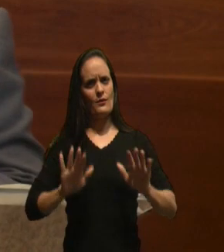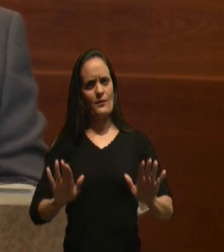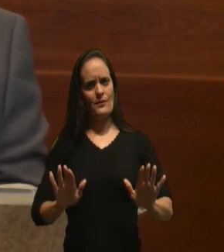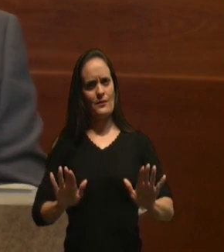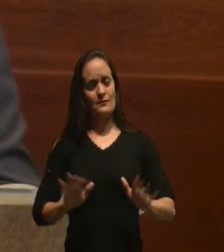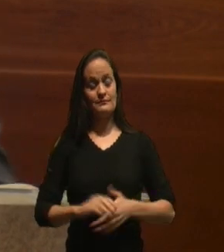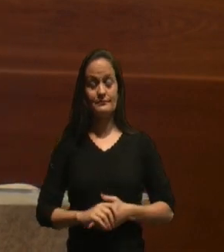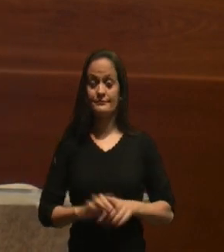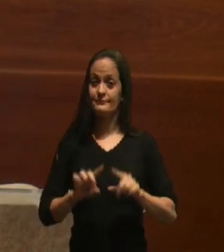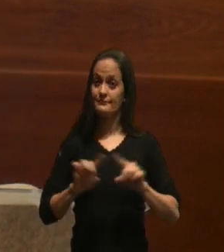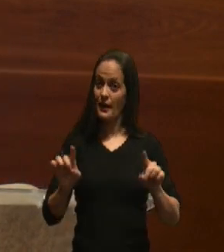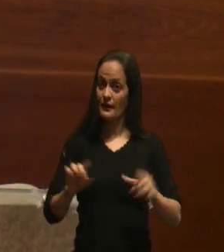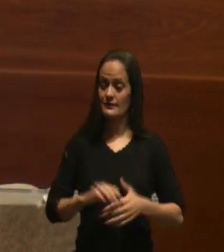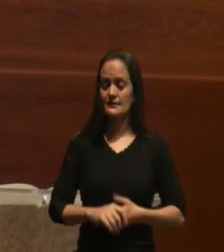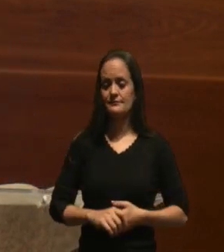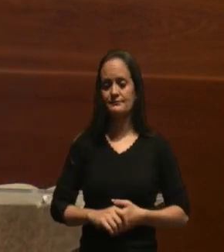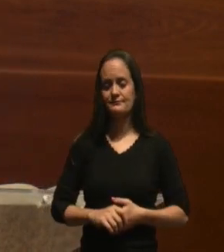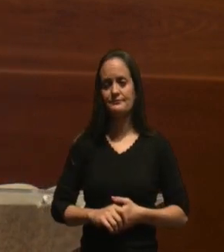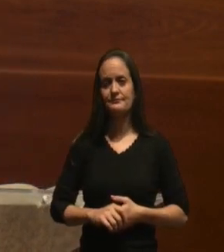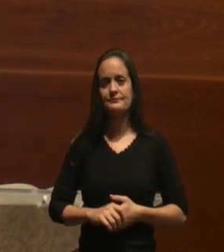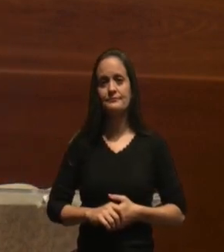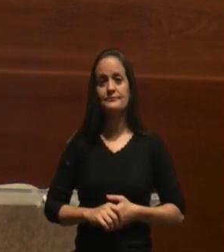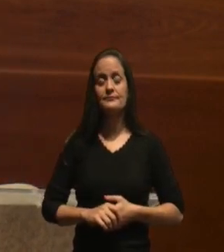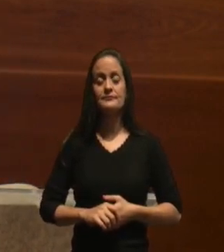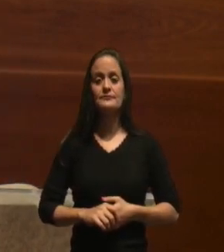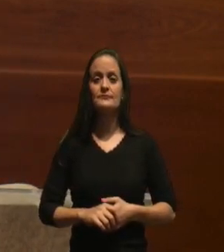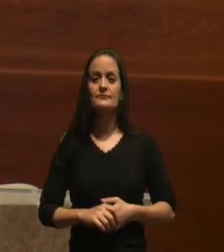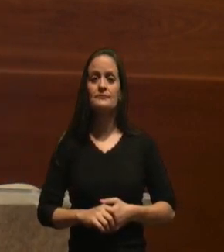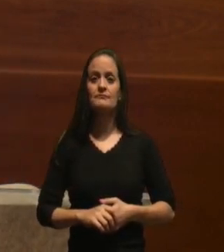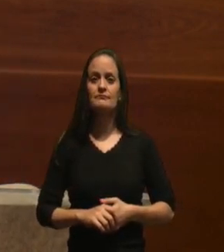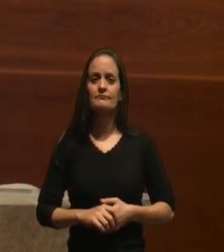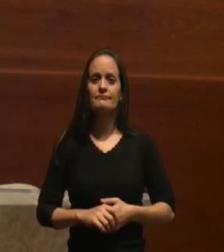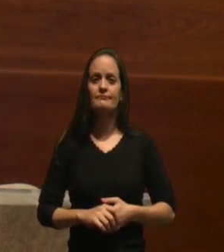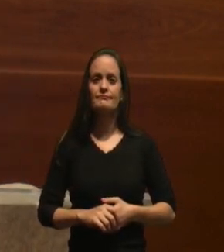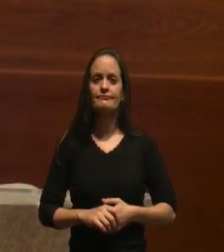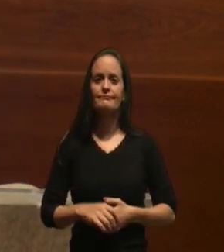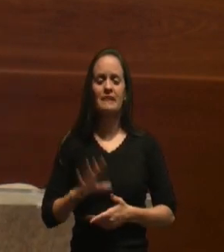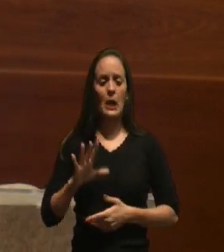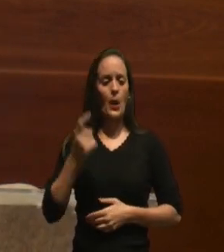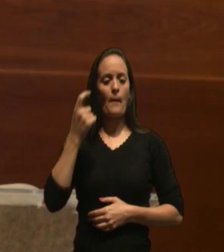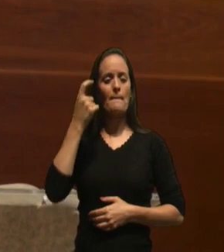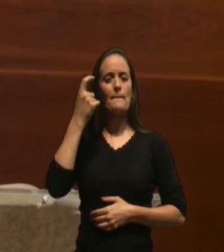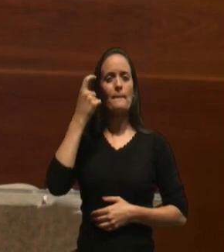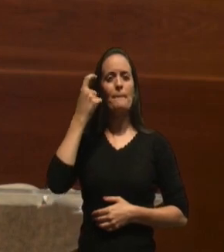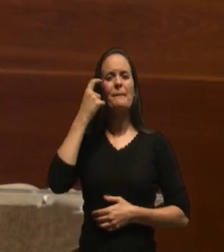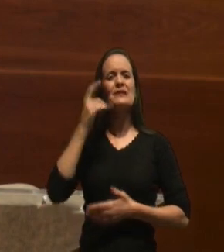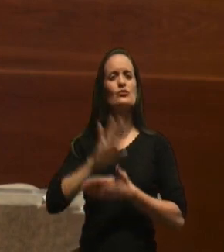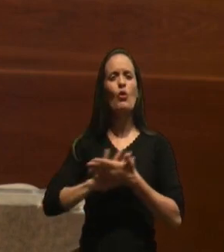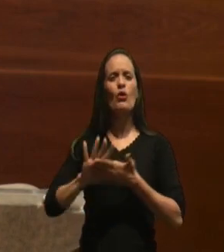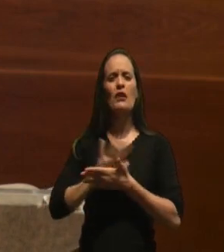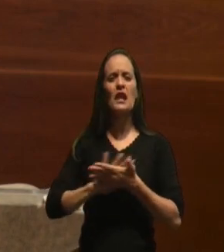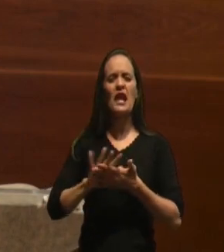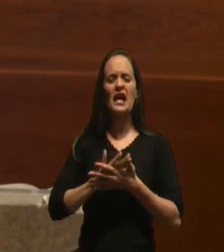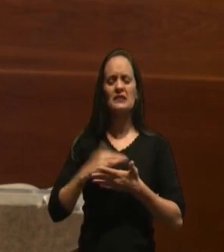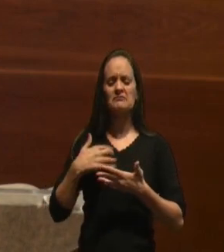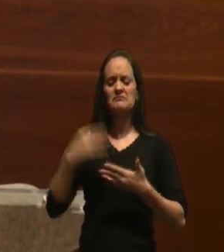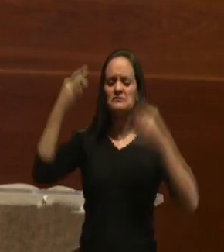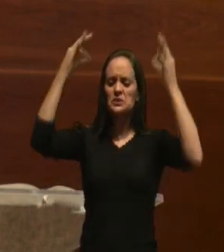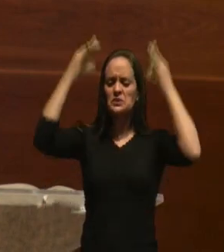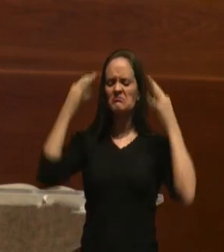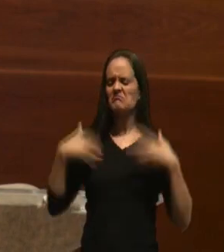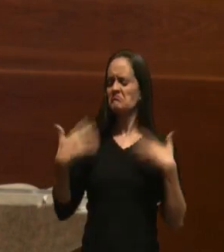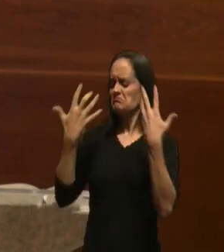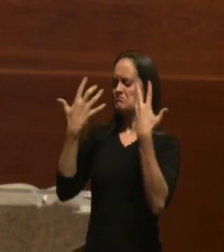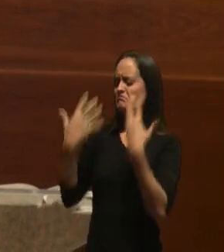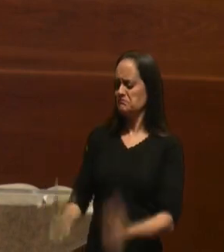exato momento, imediatamente, sem pensar, sem buscar o Senhor, Josafá respondeu: vou sim, claro que